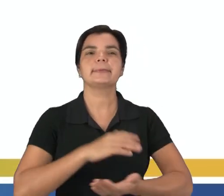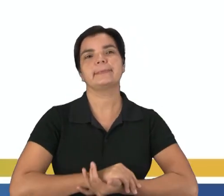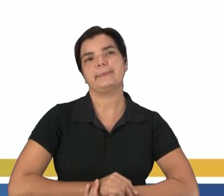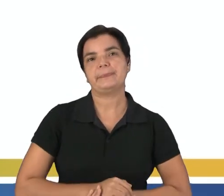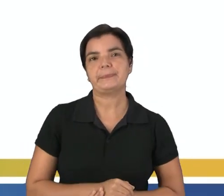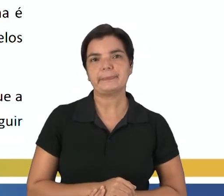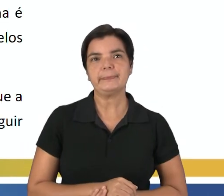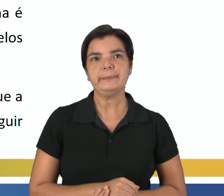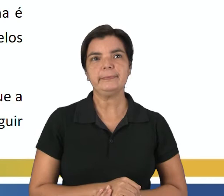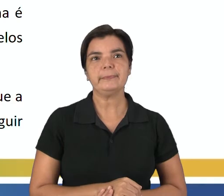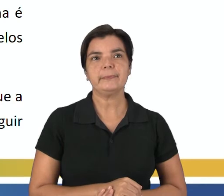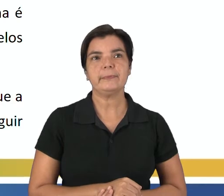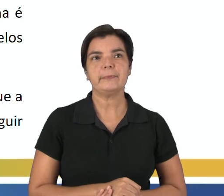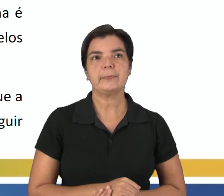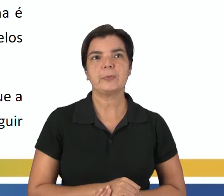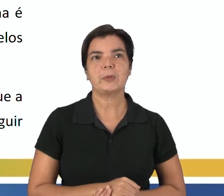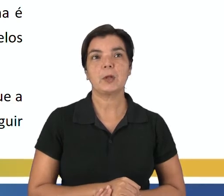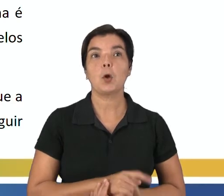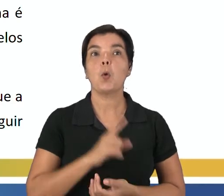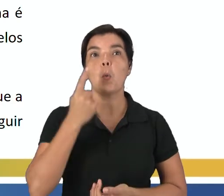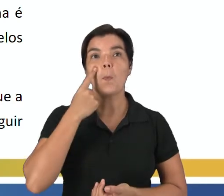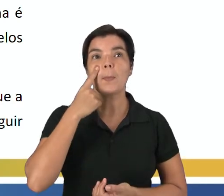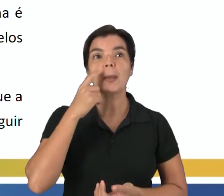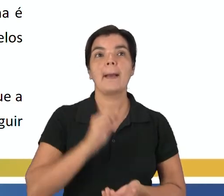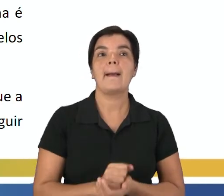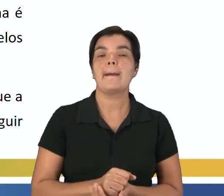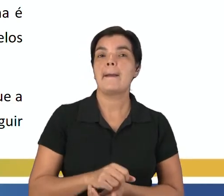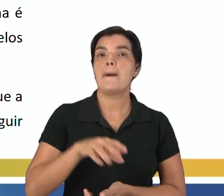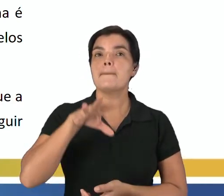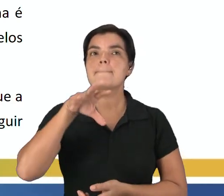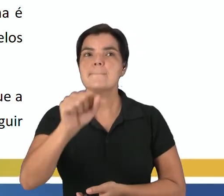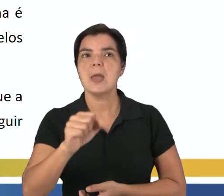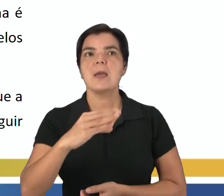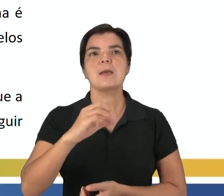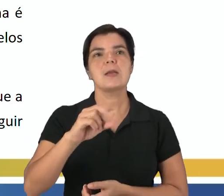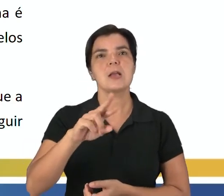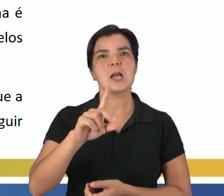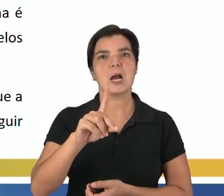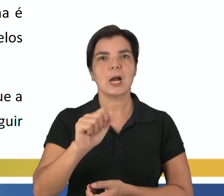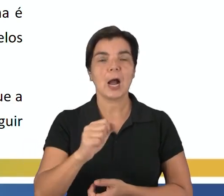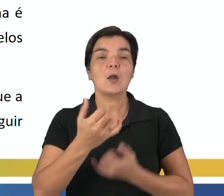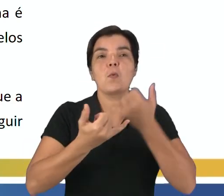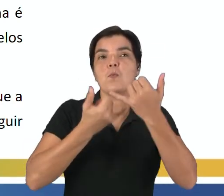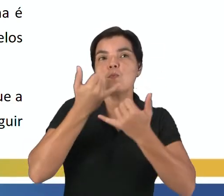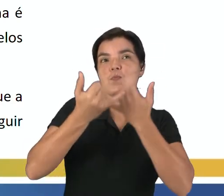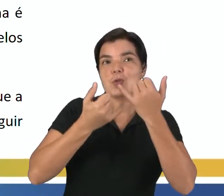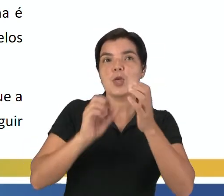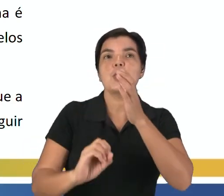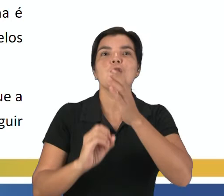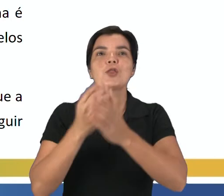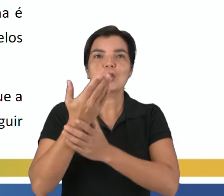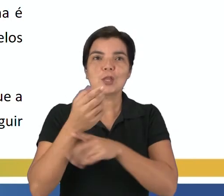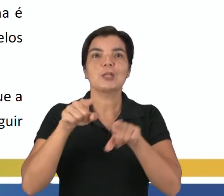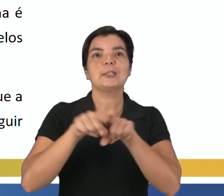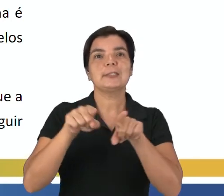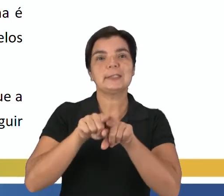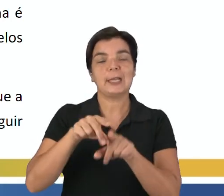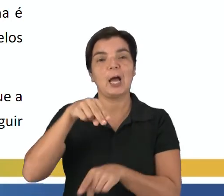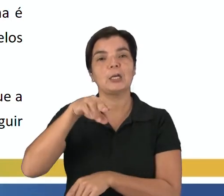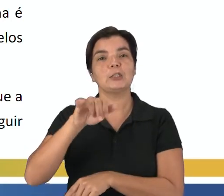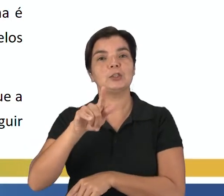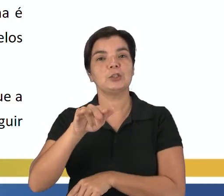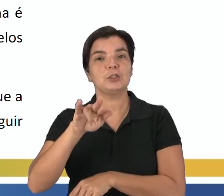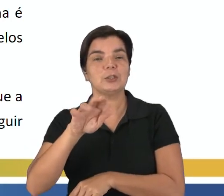mostrem-se cansadas. Nós temos o pegue e a cauda. Para brincar dessa brincadeira, que tem origem nigeriana, é